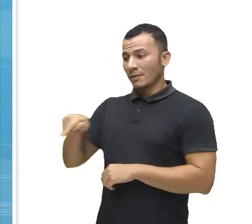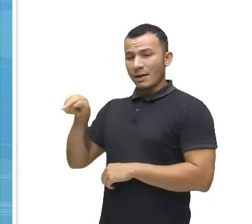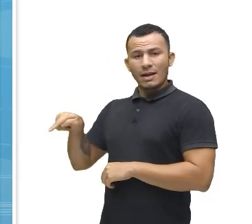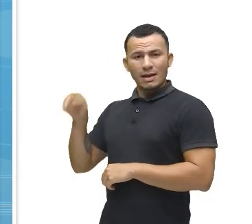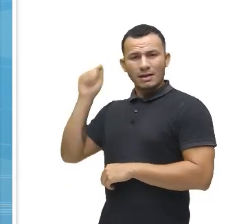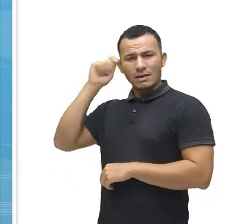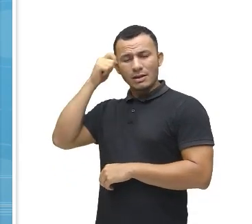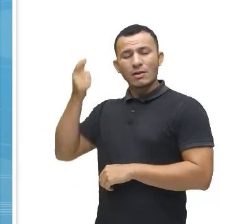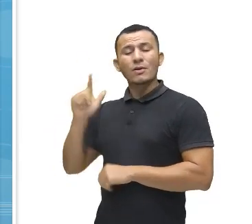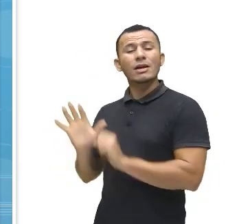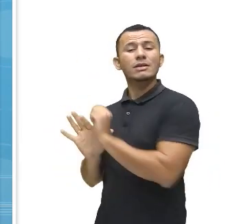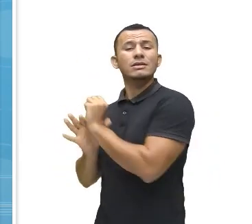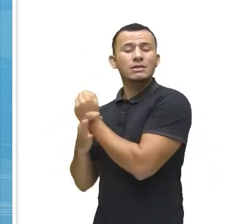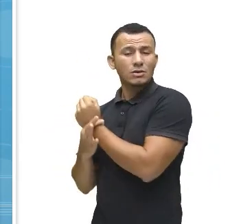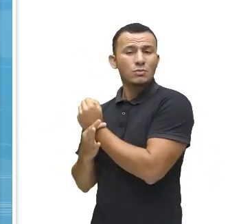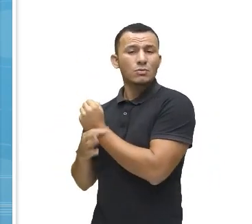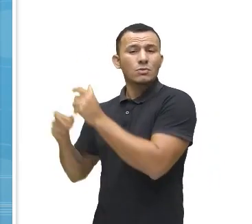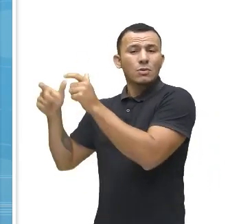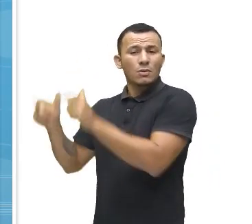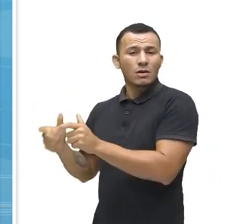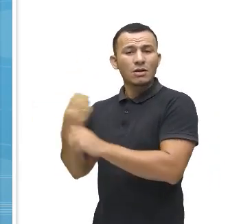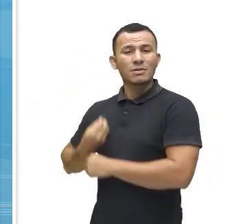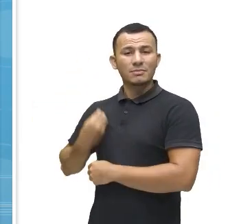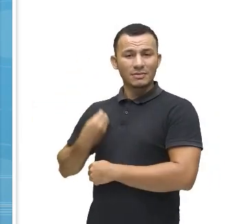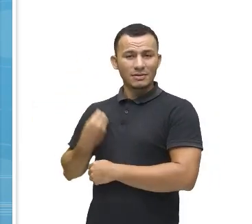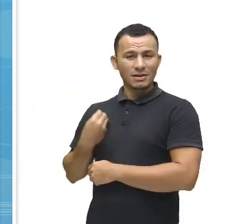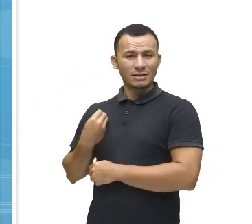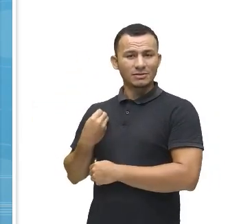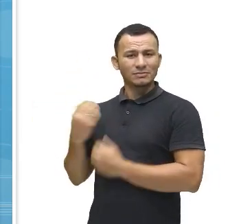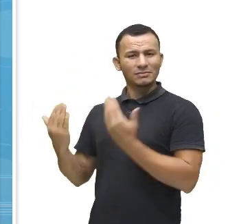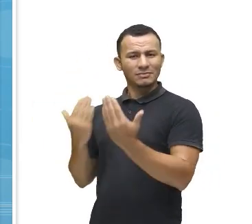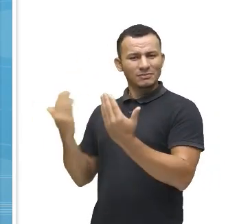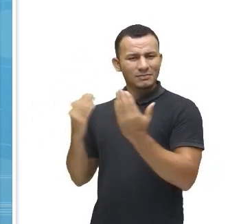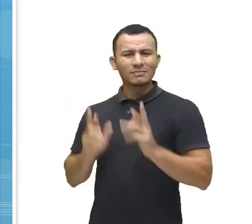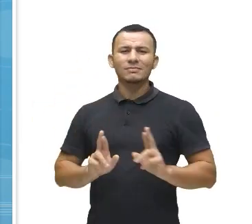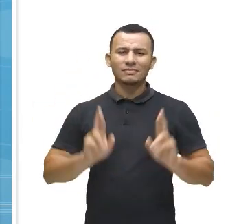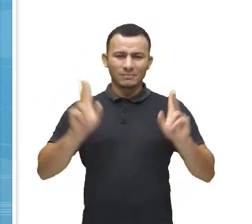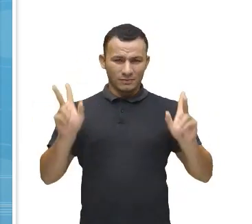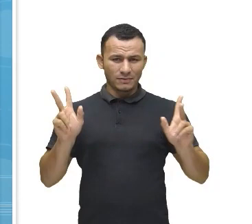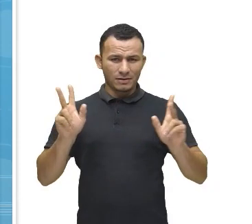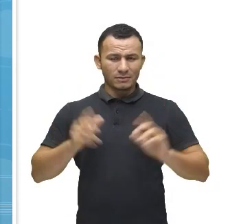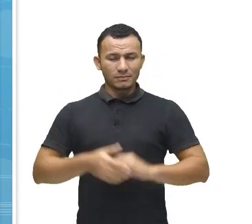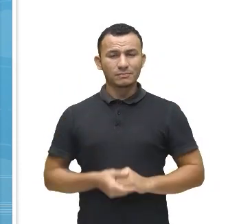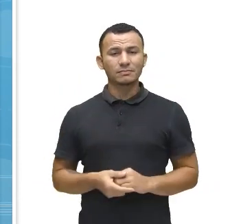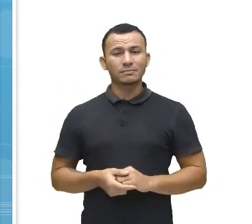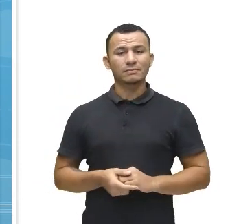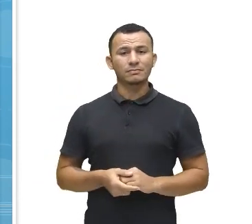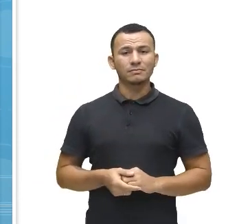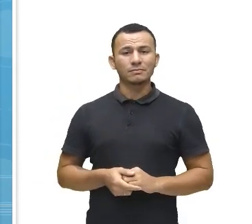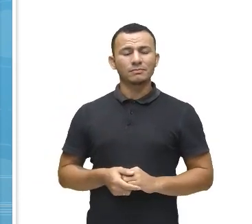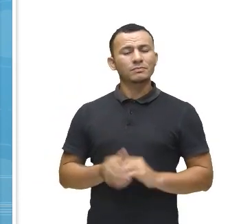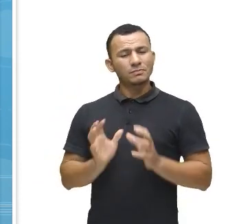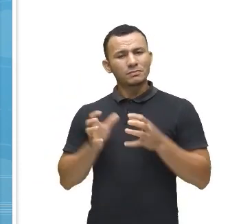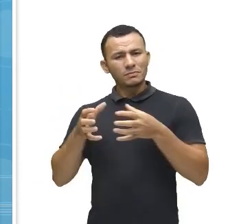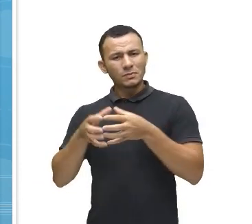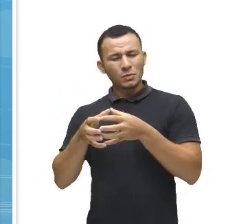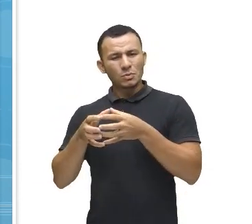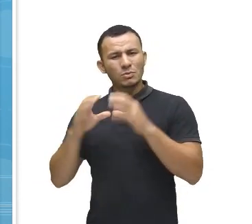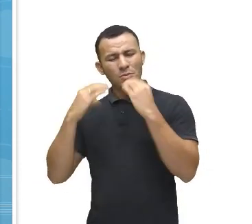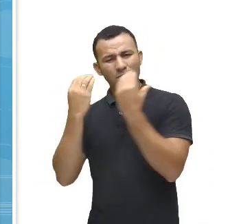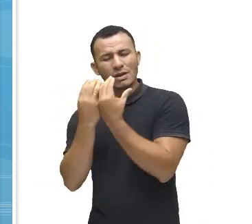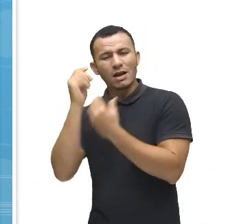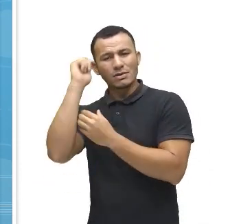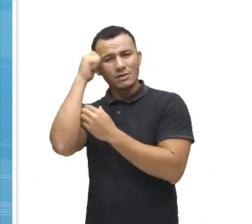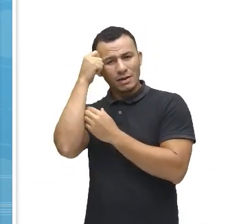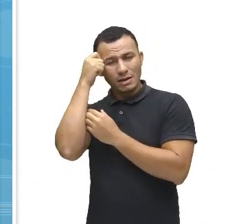assegurado. Ok, gente? Estão conseguindo compreender o que significa ser quilombola no dia de hoje é